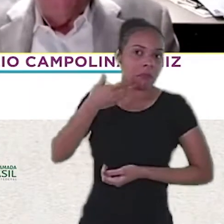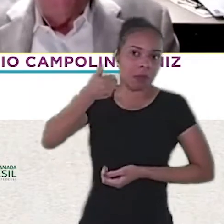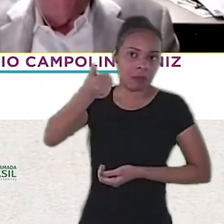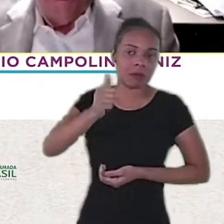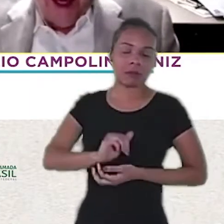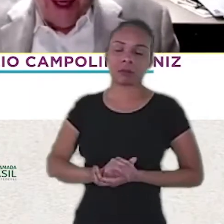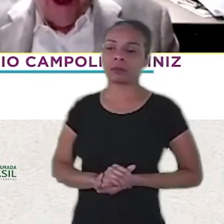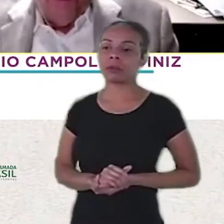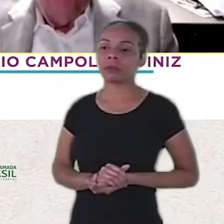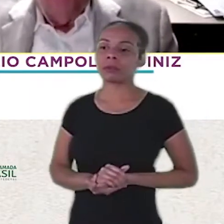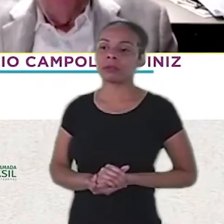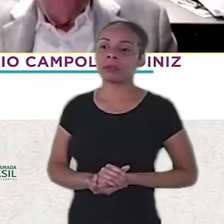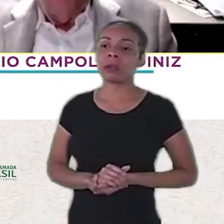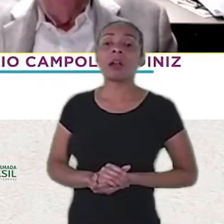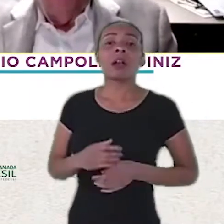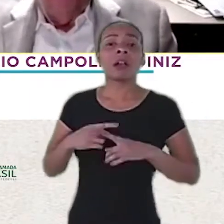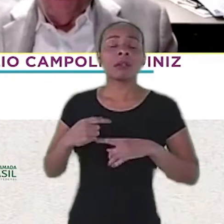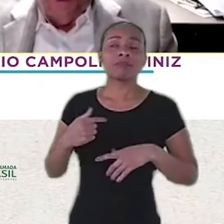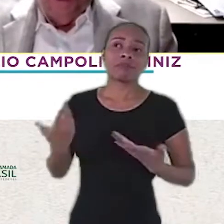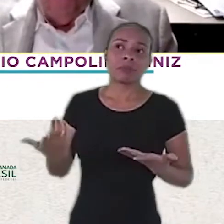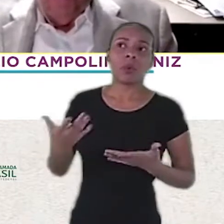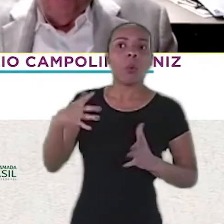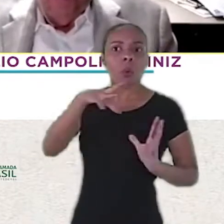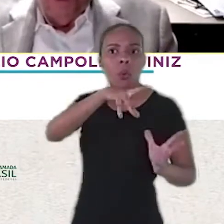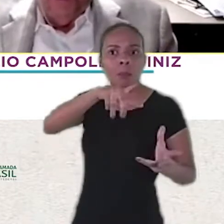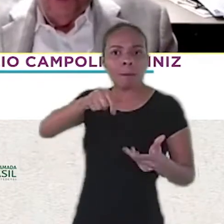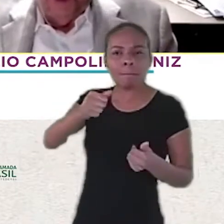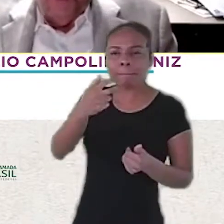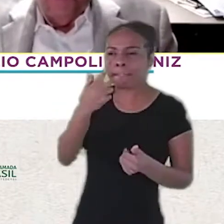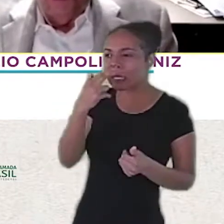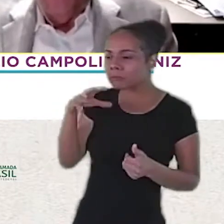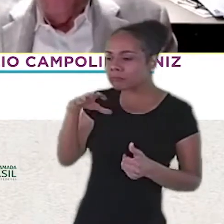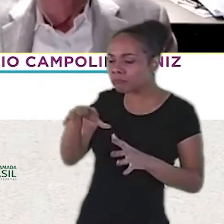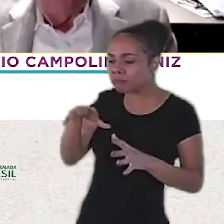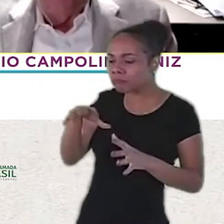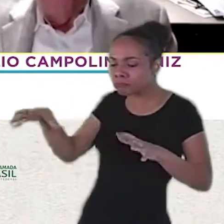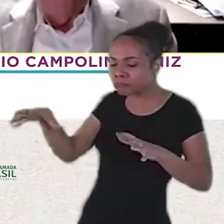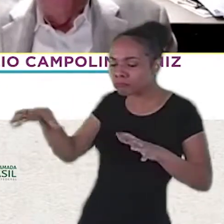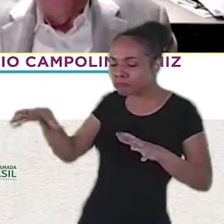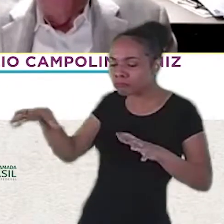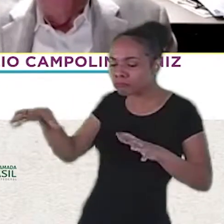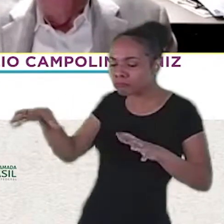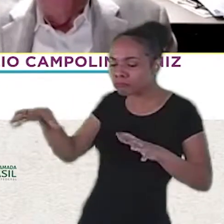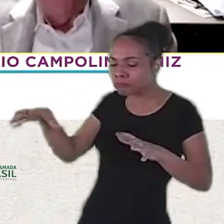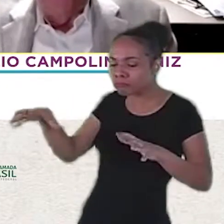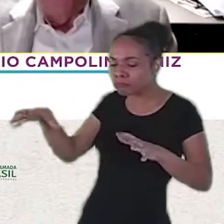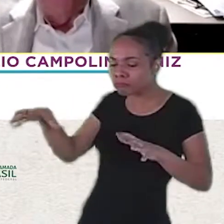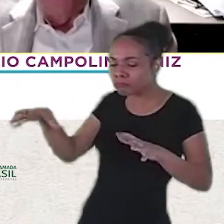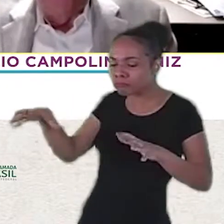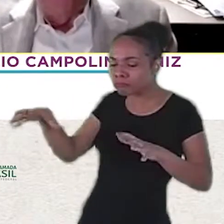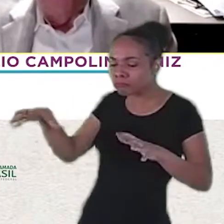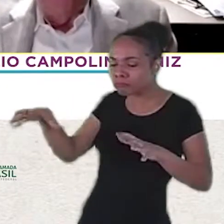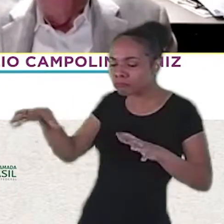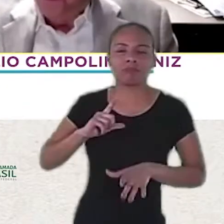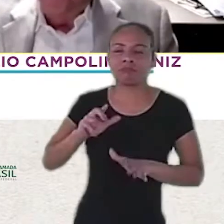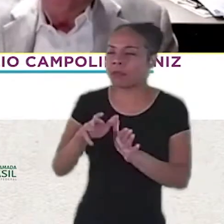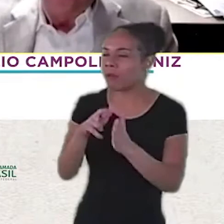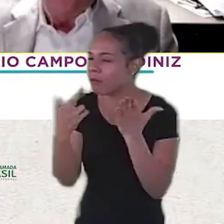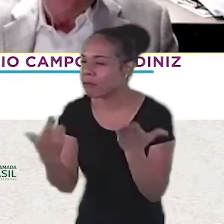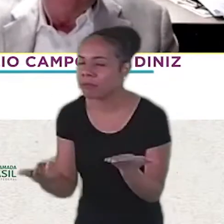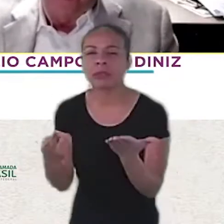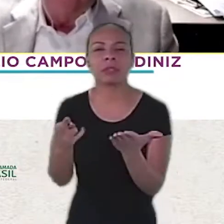cada vez mais integrado do ponto de vista do diálogo. Hoje, inclusive, todas as revistas acadêmicas e